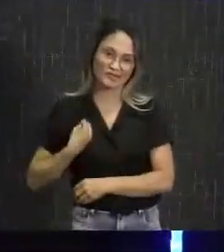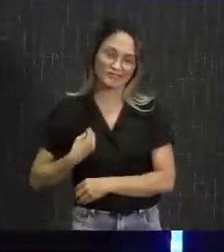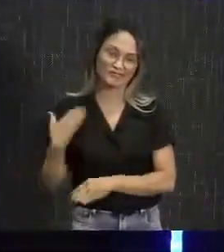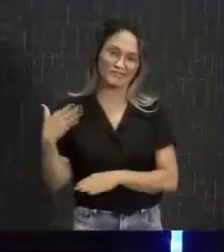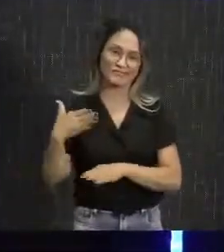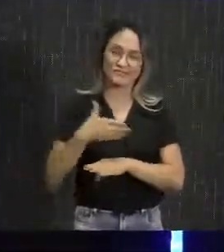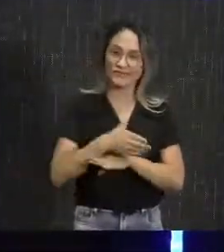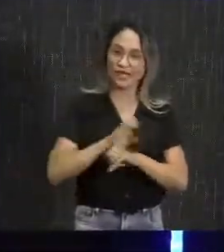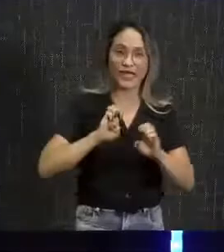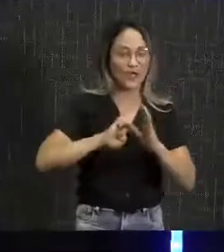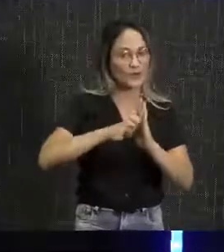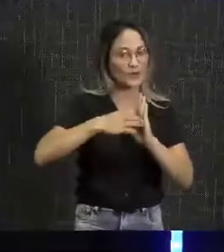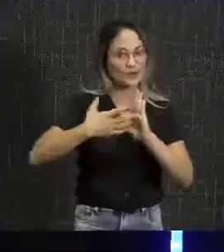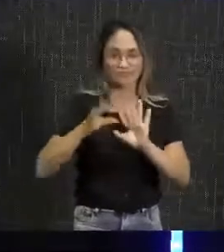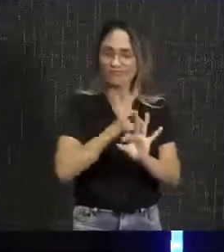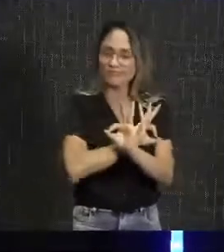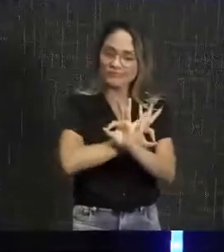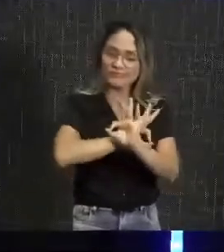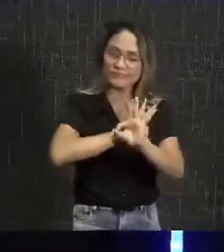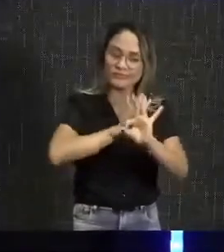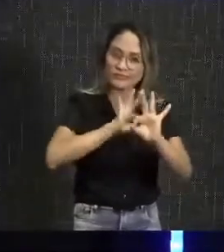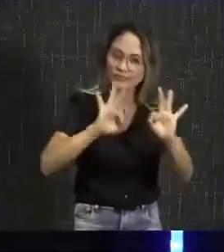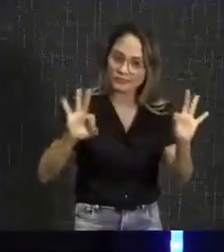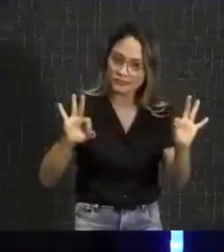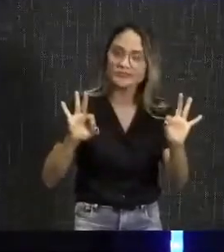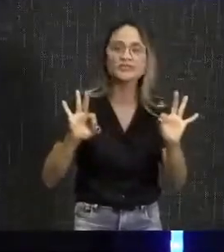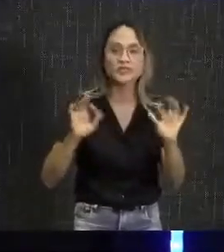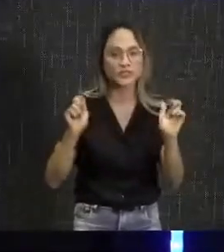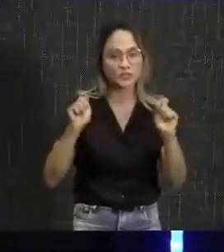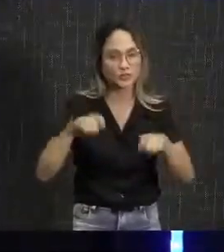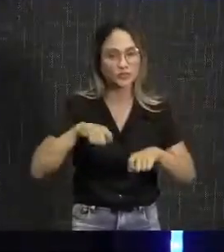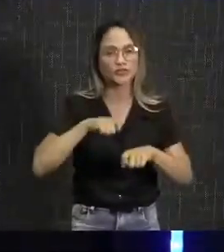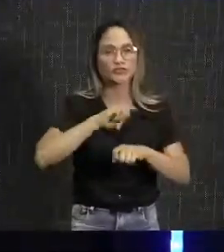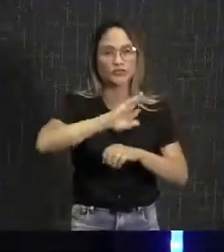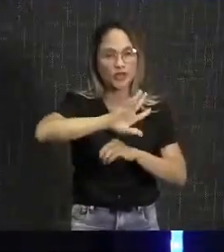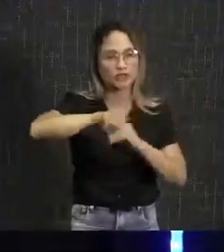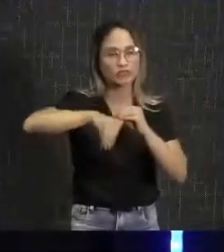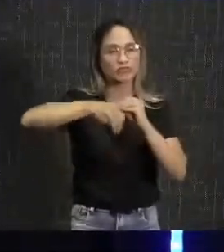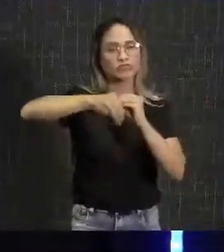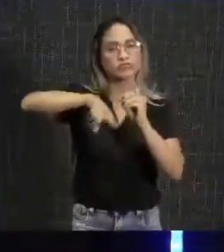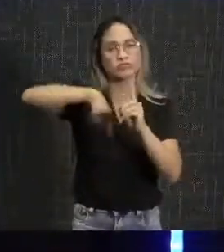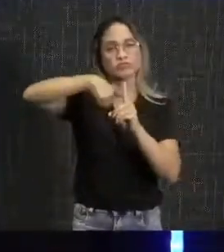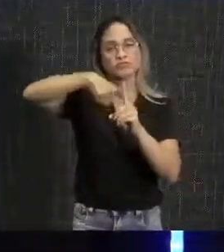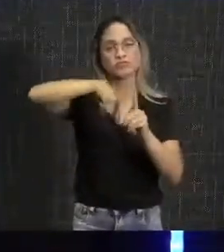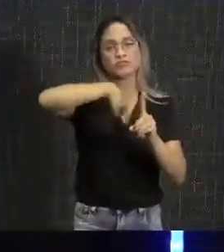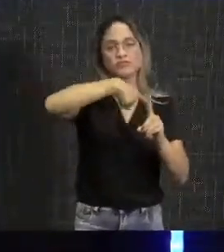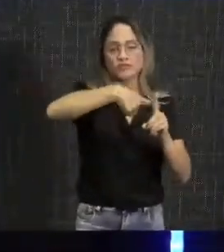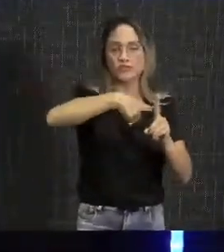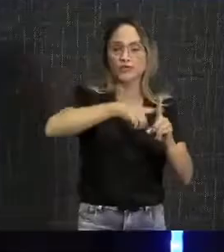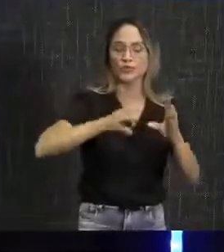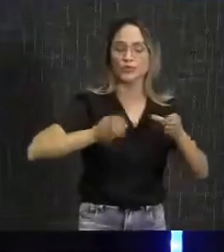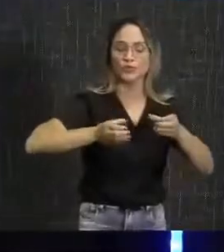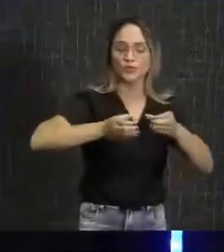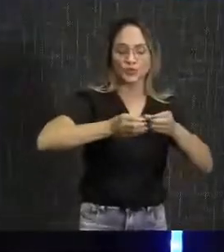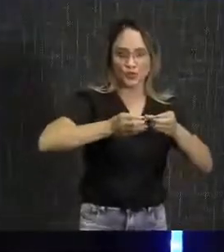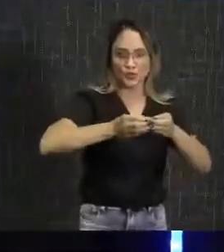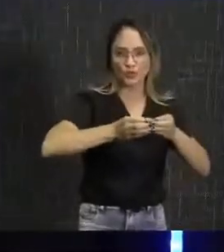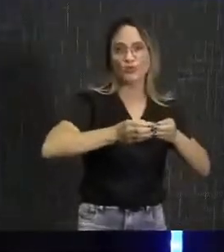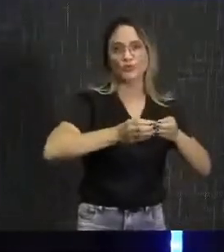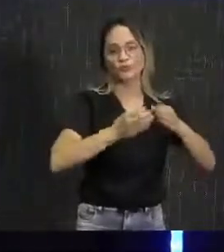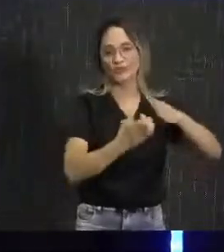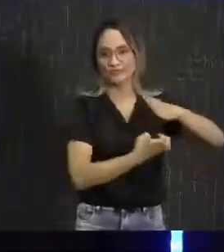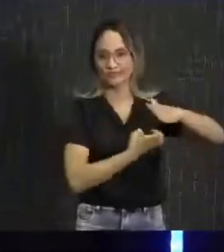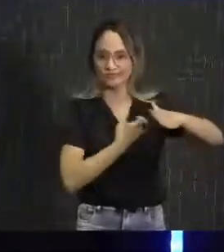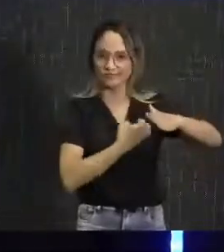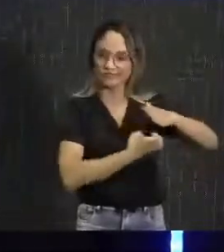realmente fantástico, um evento que agrega muito ao nosso setor produtivo, né, ao nosso comércio varejista, porque é um evento